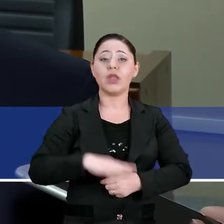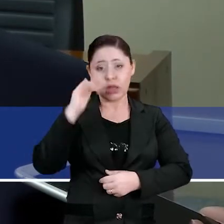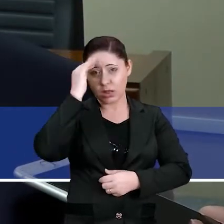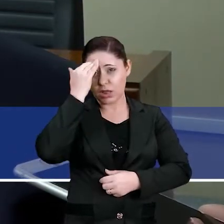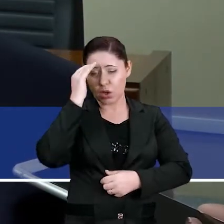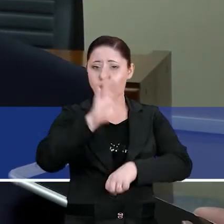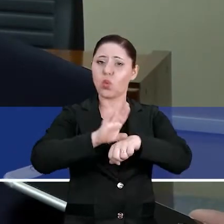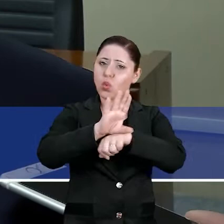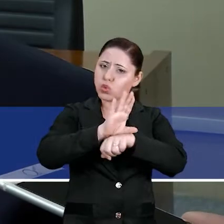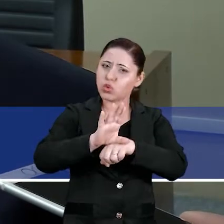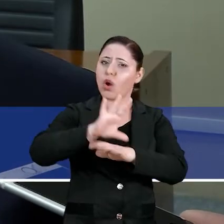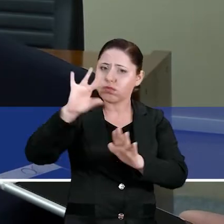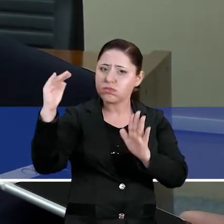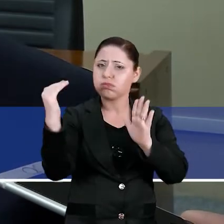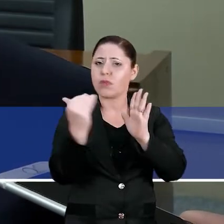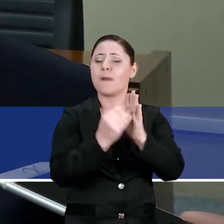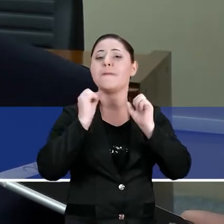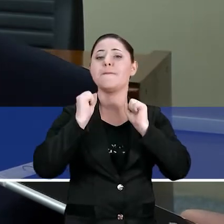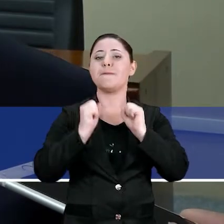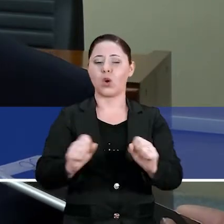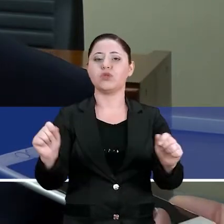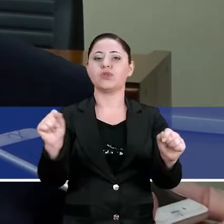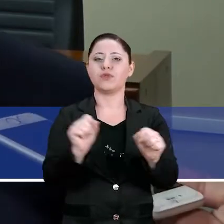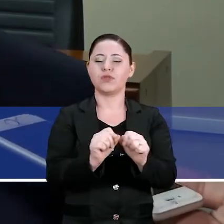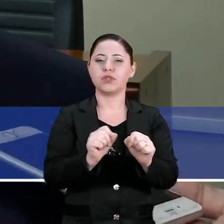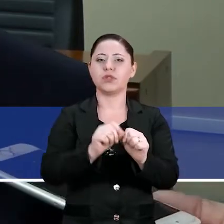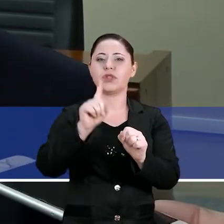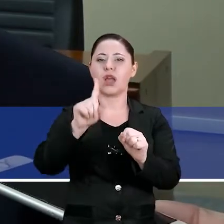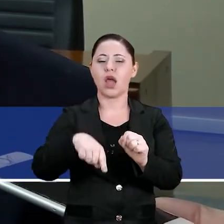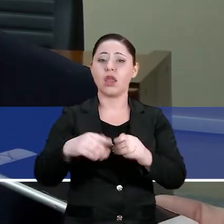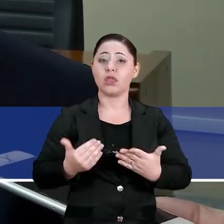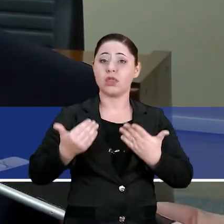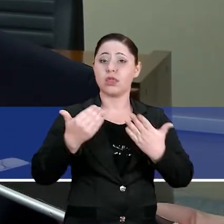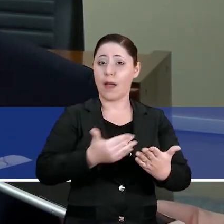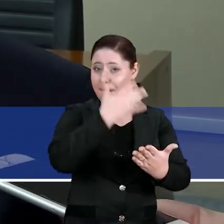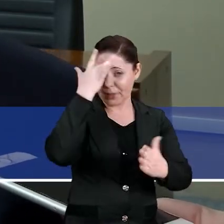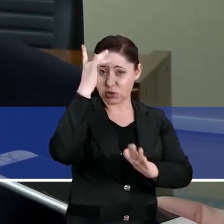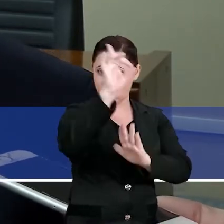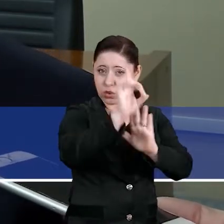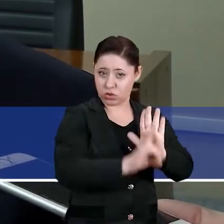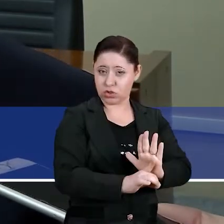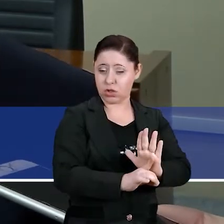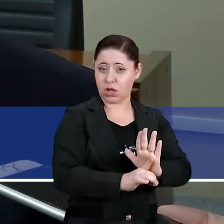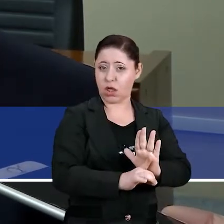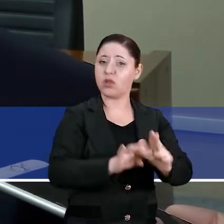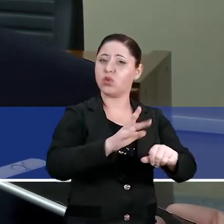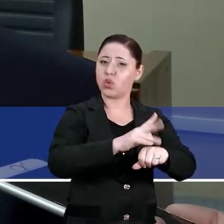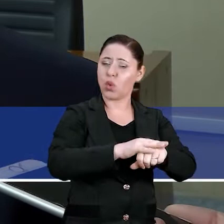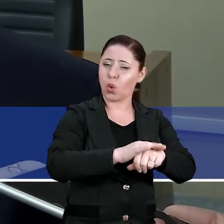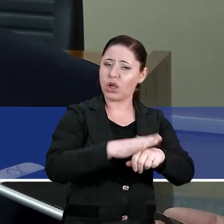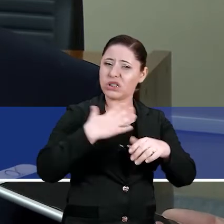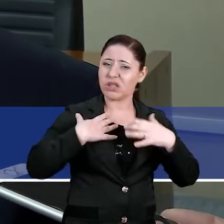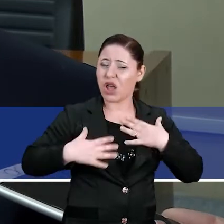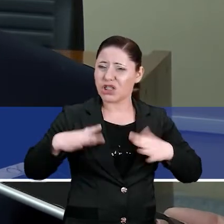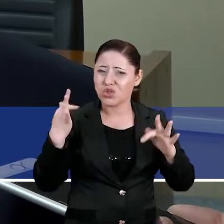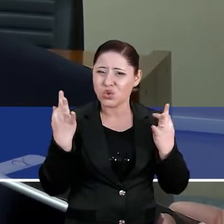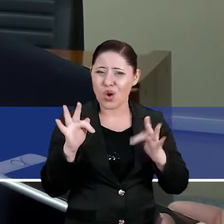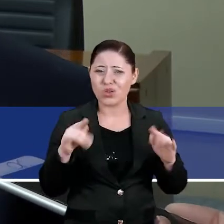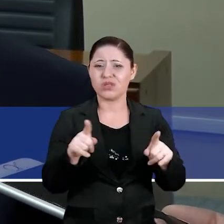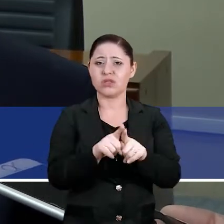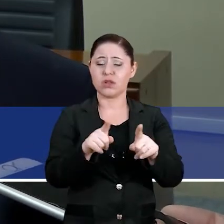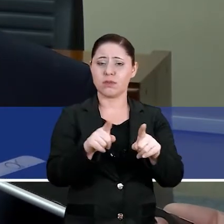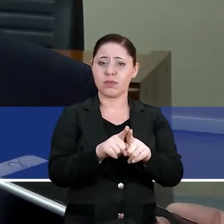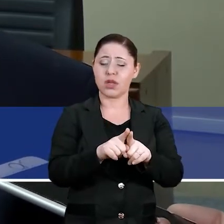Então a gente entendeu que constitucionalmente é possível que a gente possa dar esse direito à pessoa que é portadora